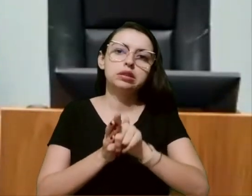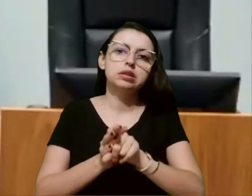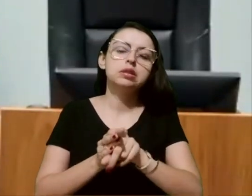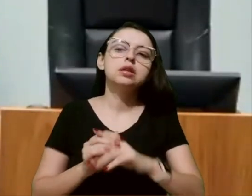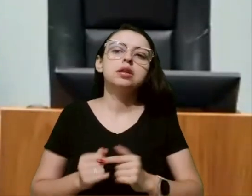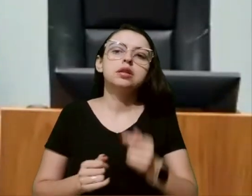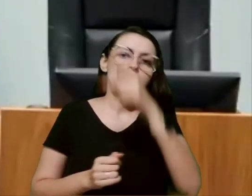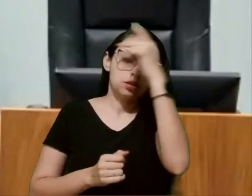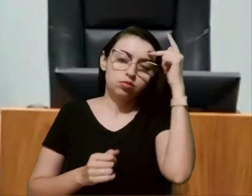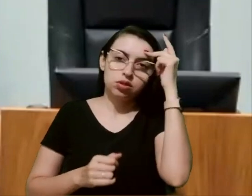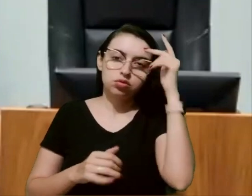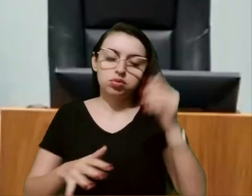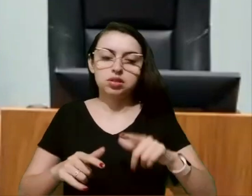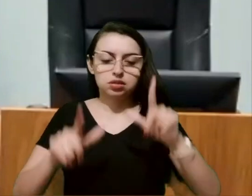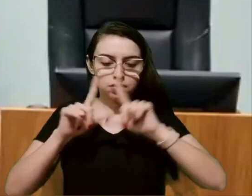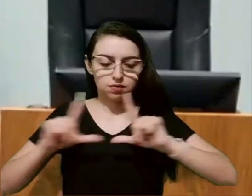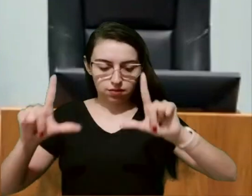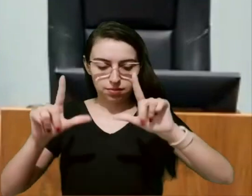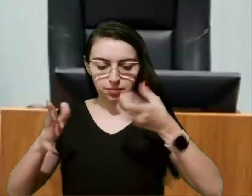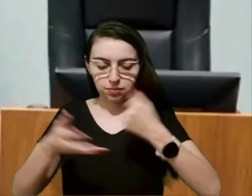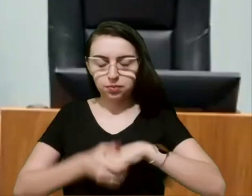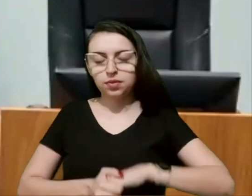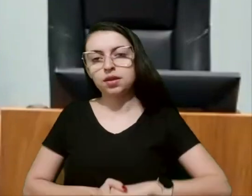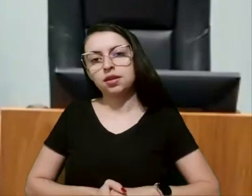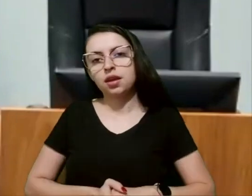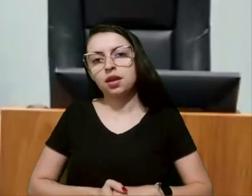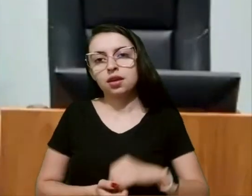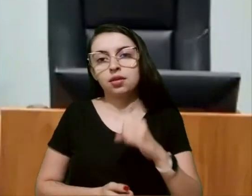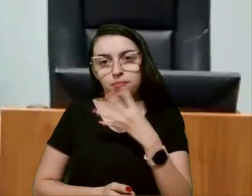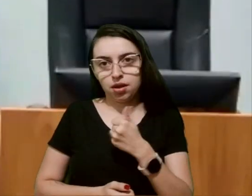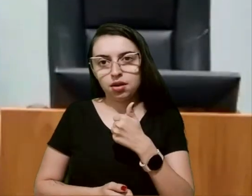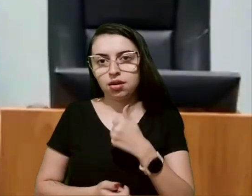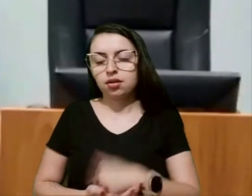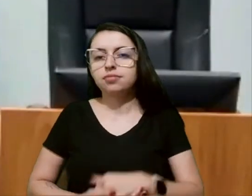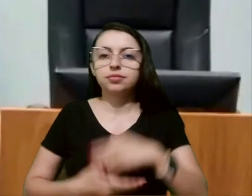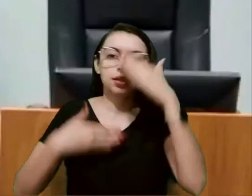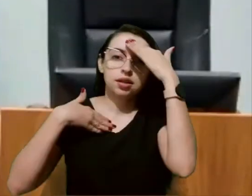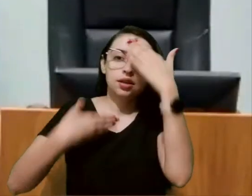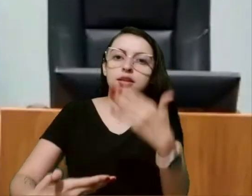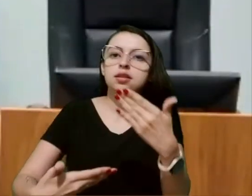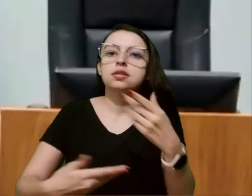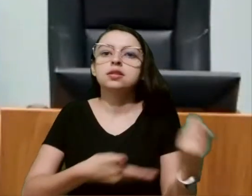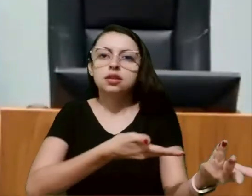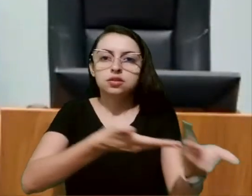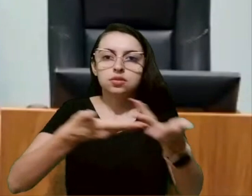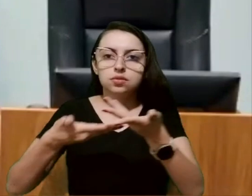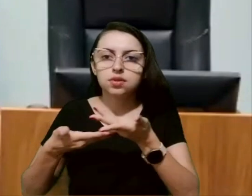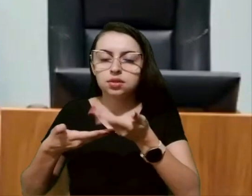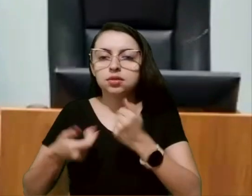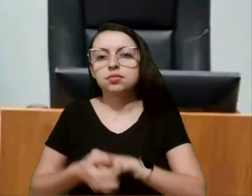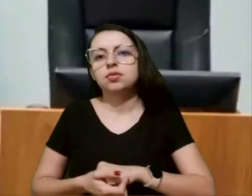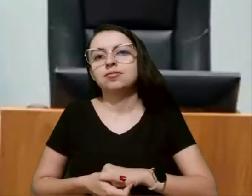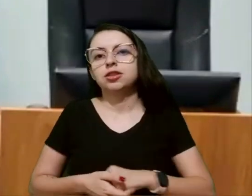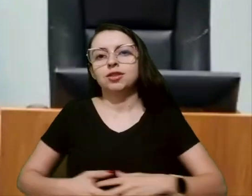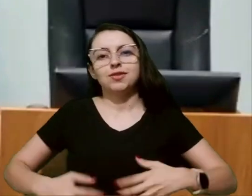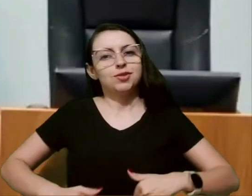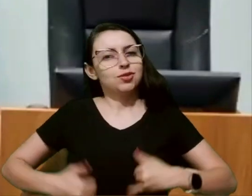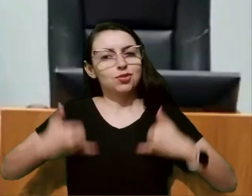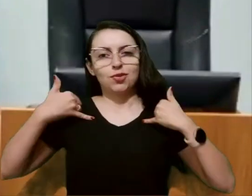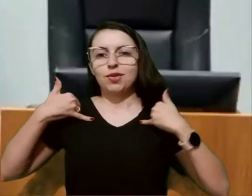público que nos assiste, tá bom? Então, com isso, agradecendo a sua presença aqui, estamos muito